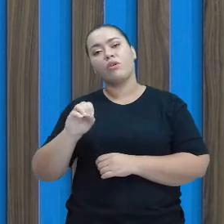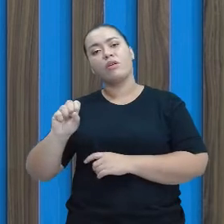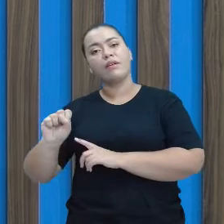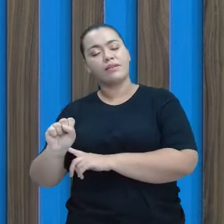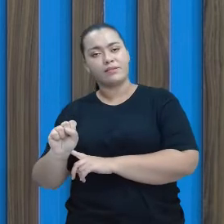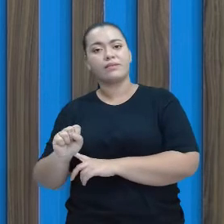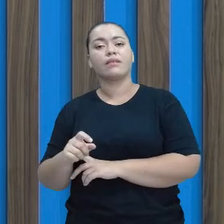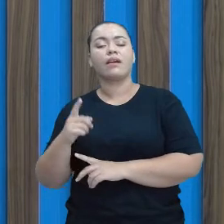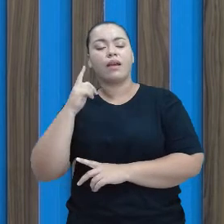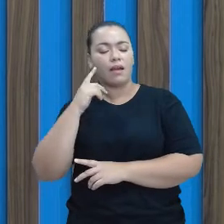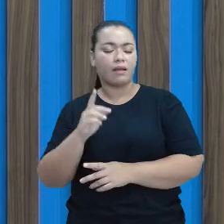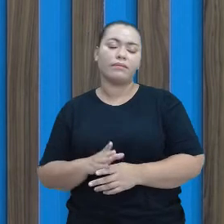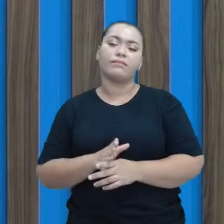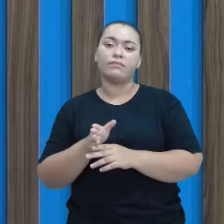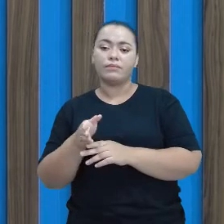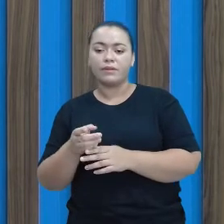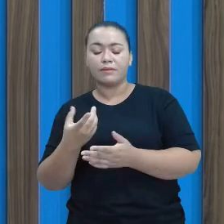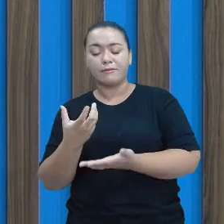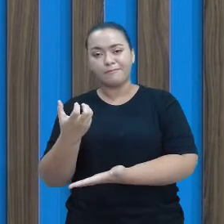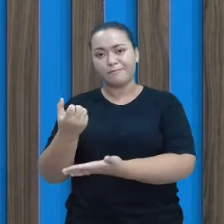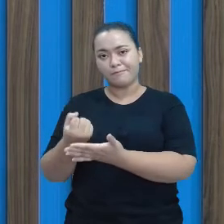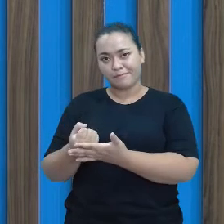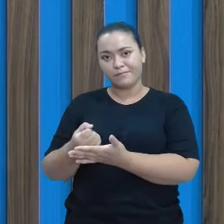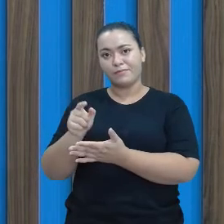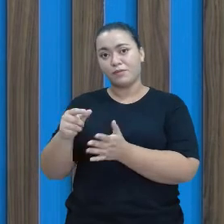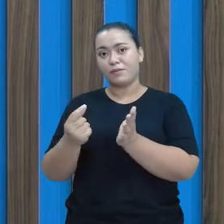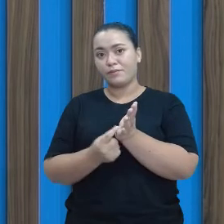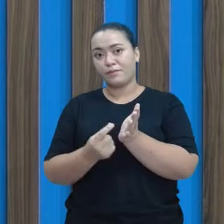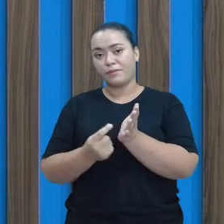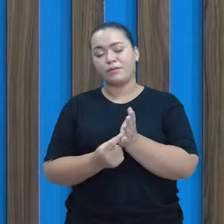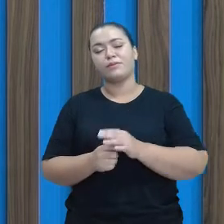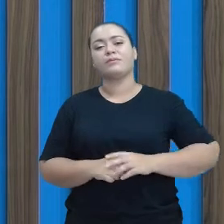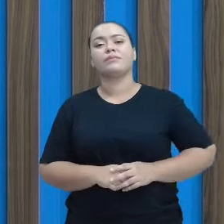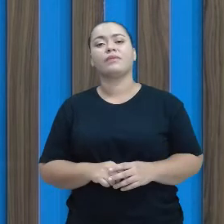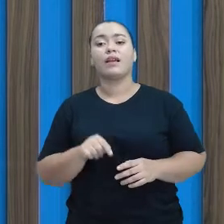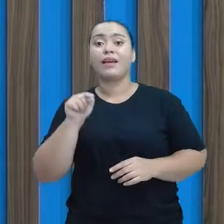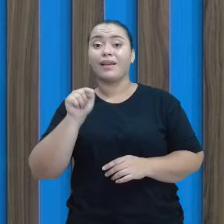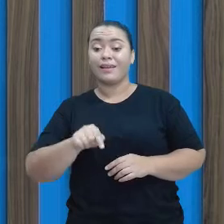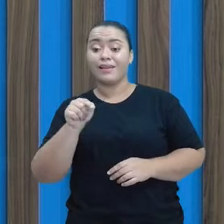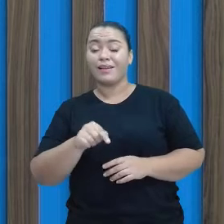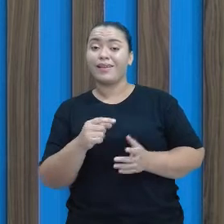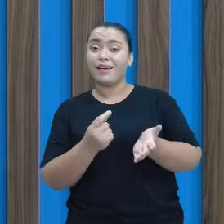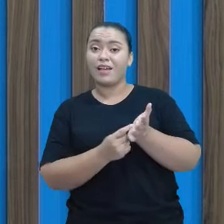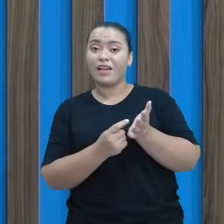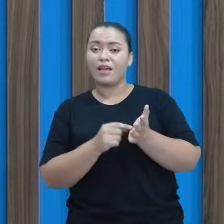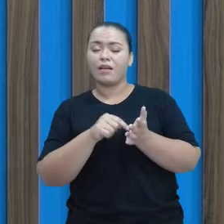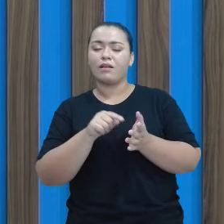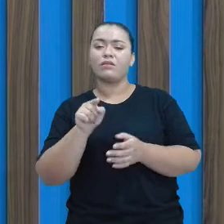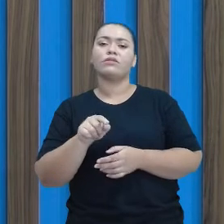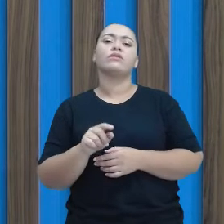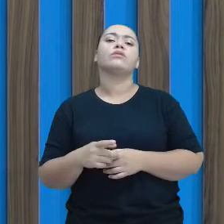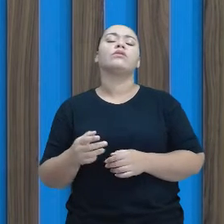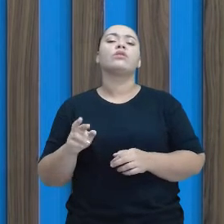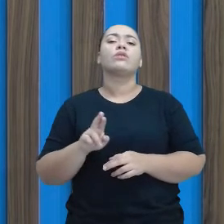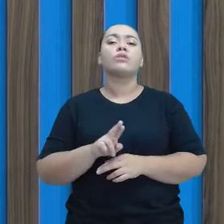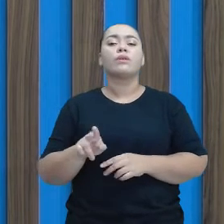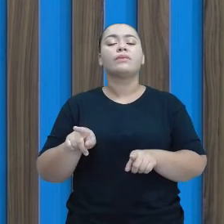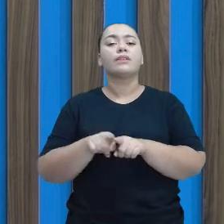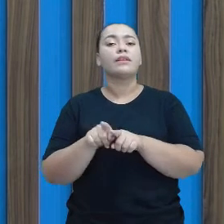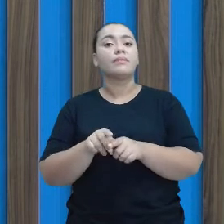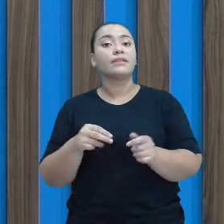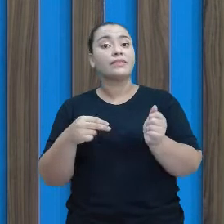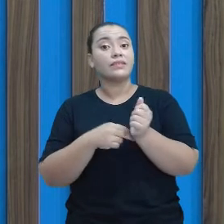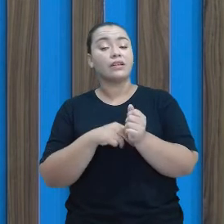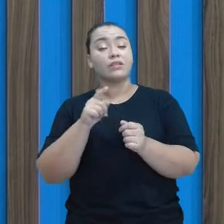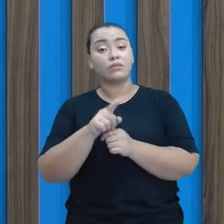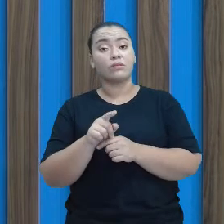você vai ser direcionado para a sua loja de aplicativo, faz o download e lá no aplicativo vai pedir o teu login e tua senha. O login é a